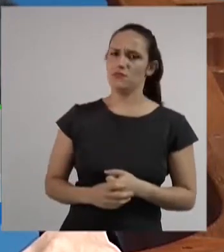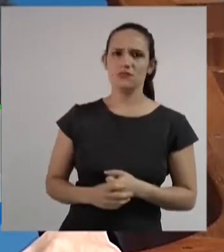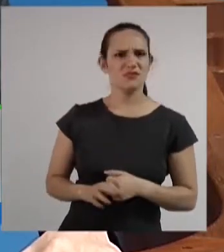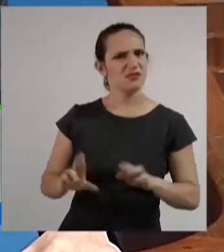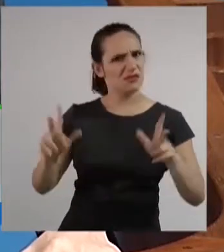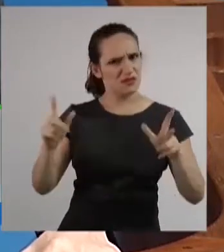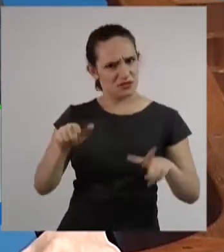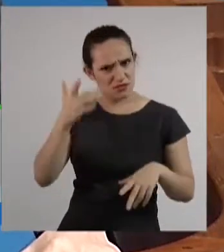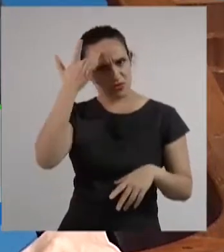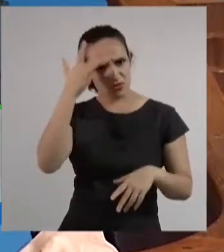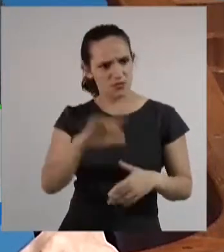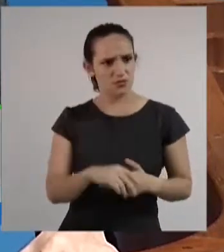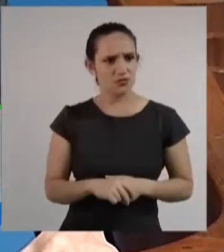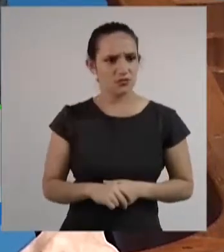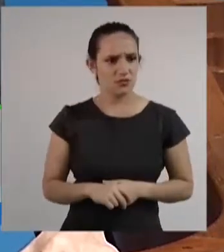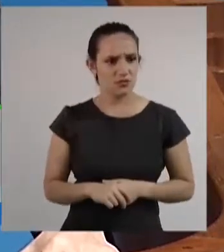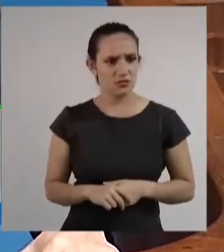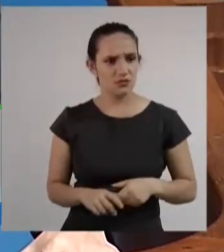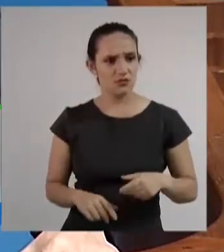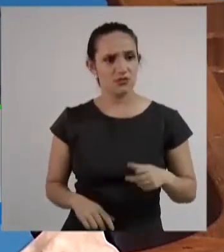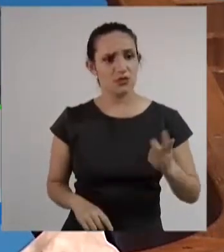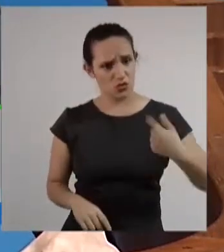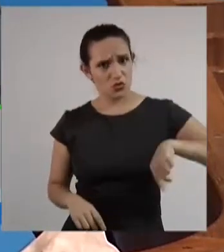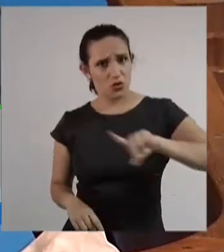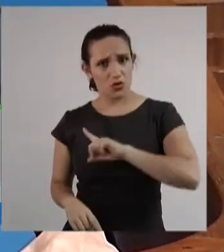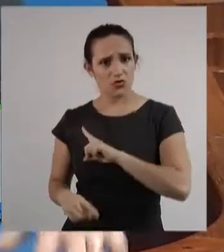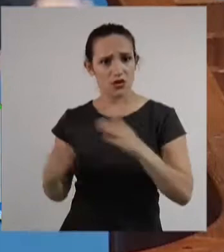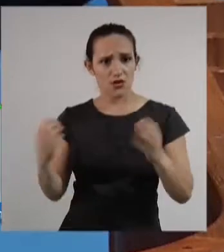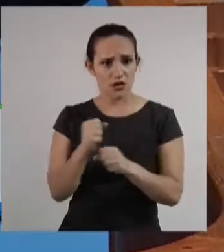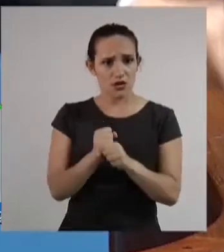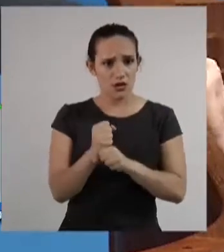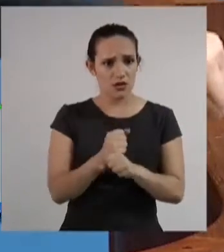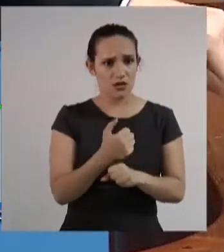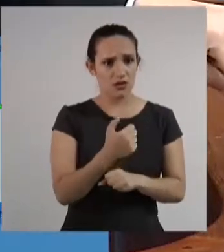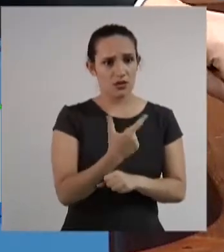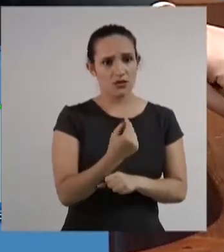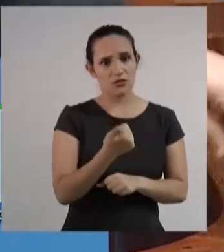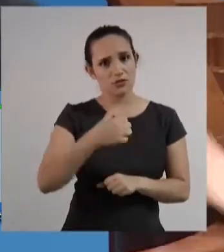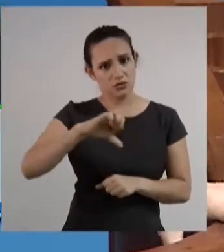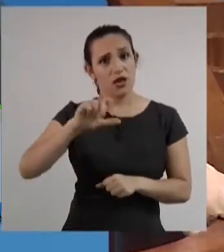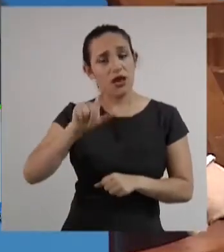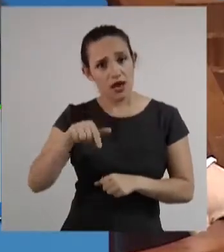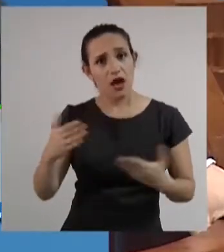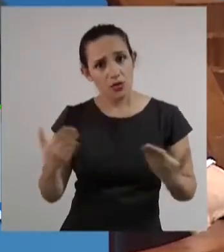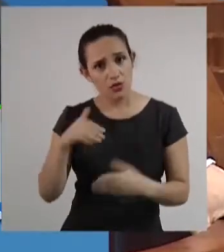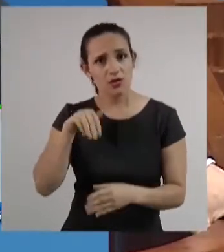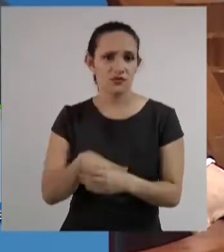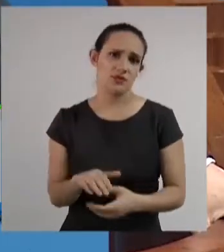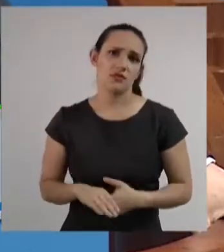Só que ele esqueceu que o nosso do ano que vem é votado agora.